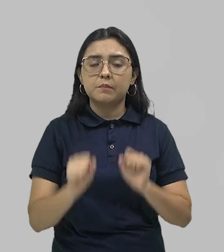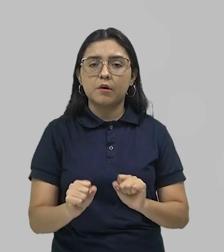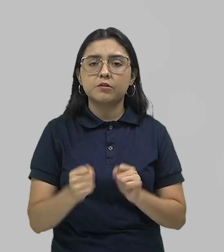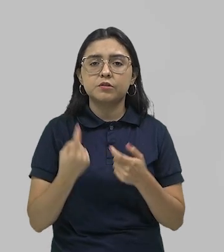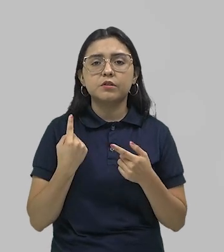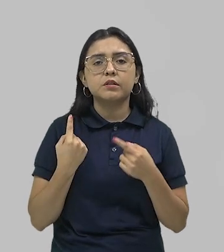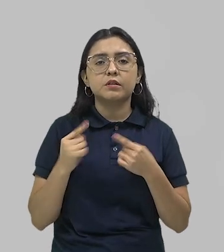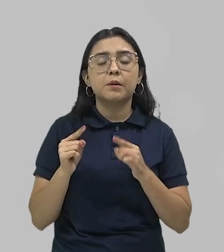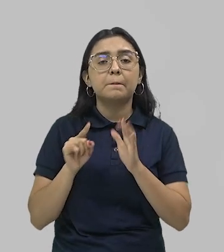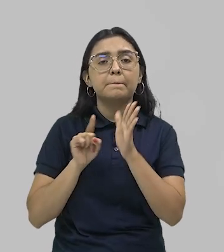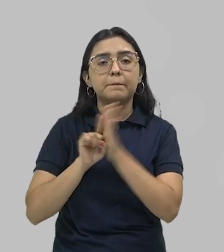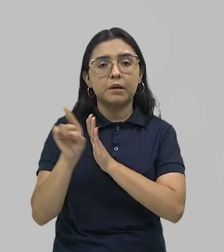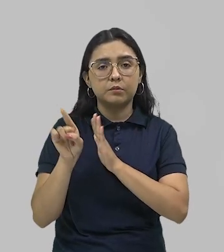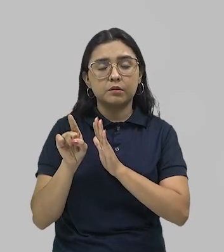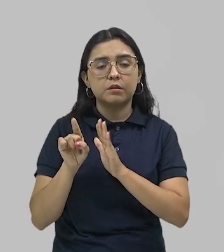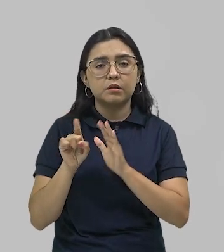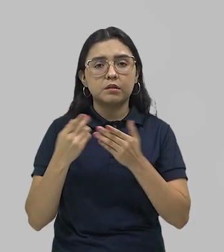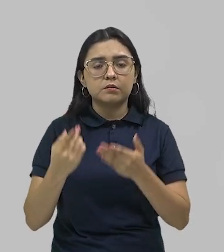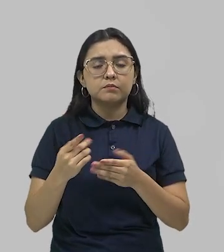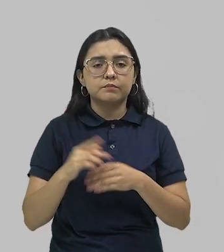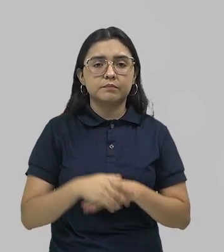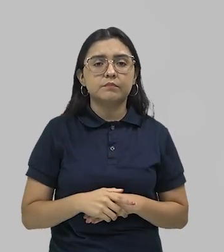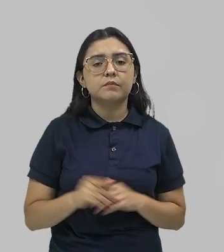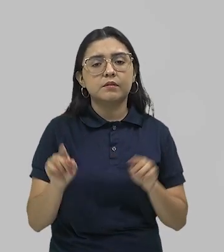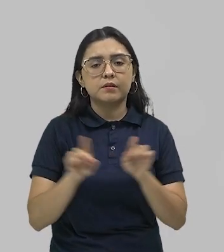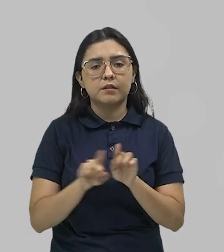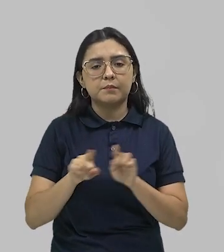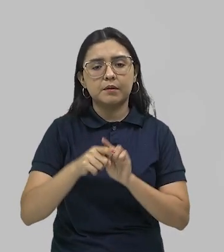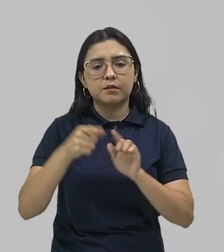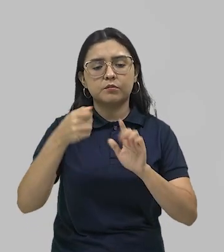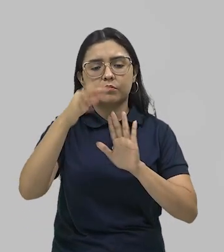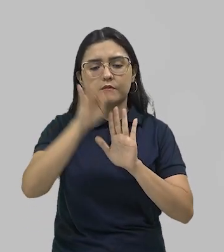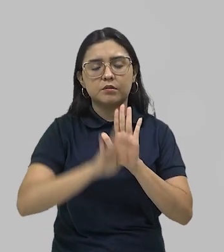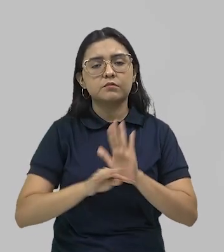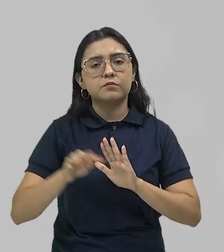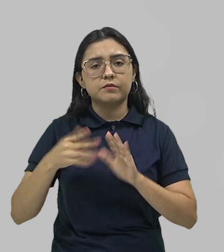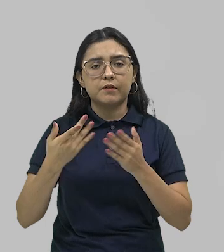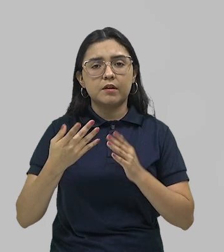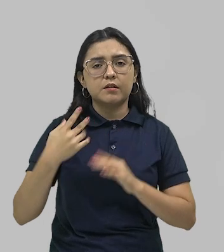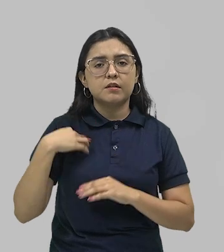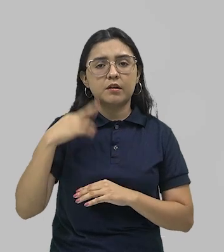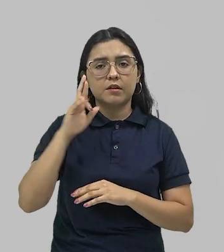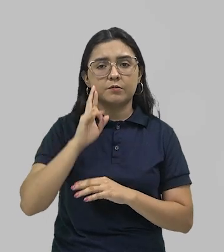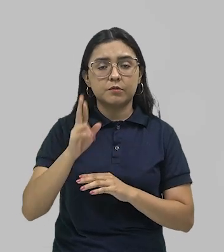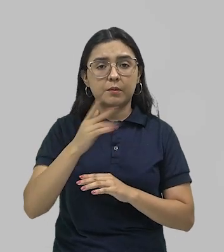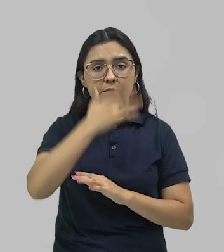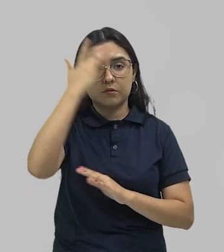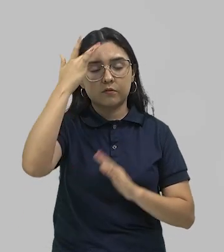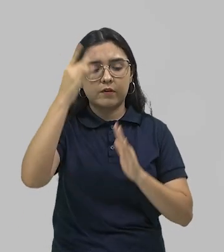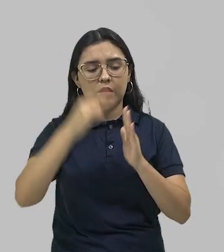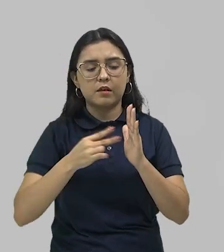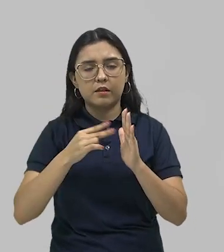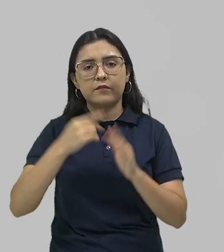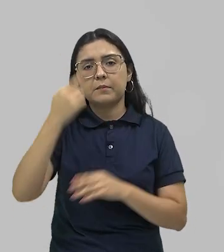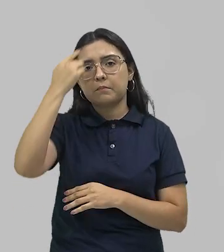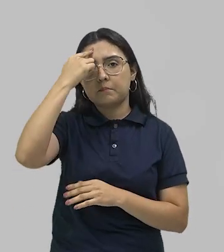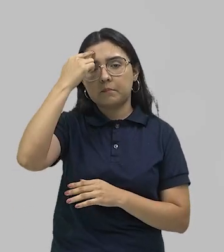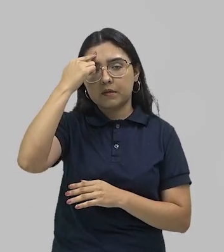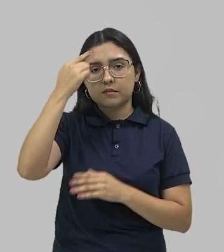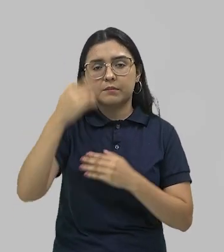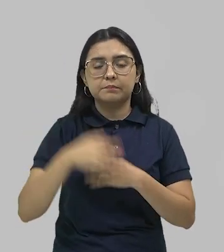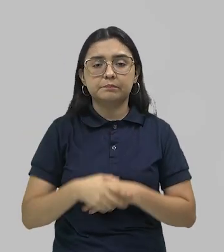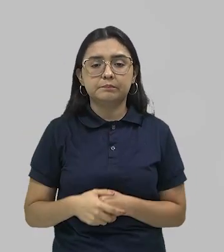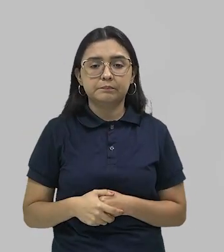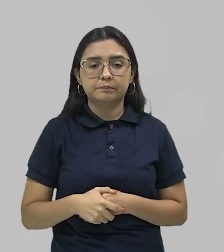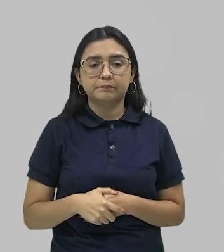e a partir dessa indagação você mesmo responder ao longo do seu texto, mas já vai fazer o seu leitor pensar, né? Como